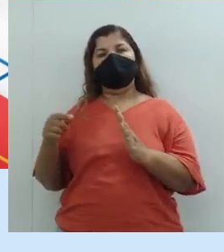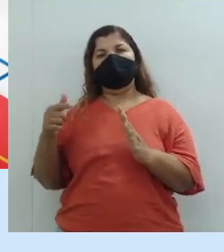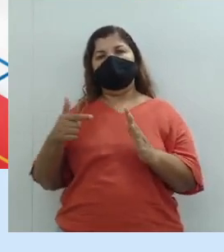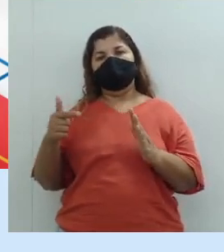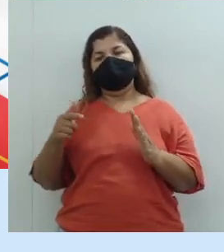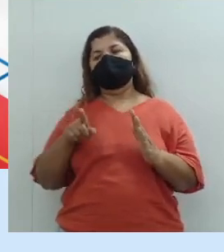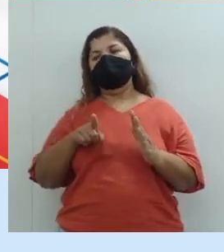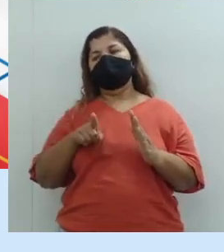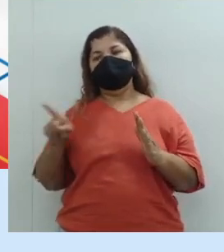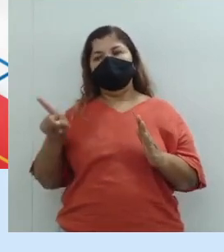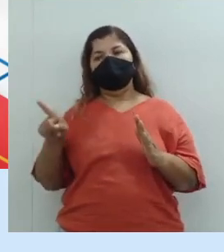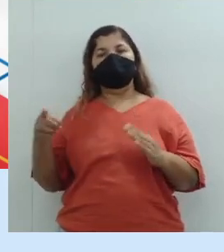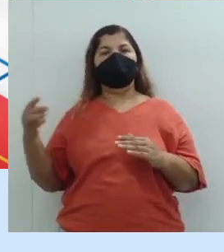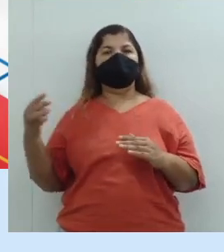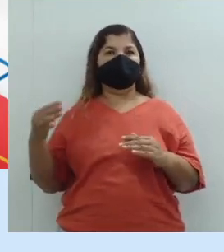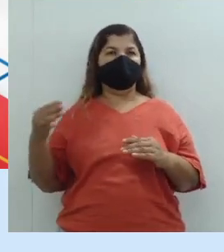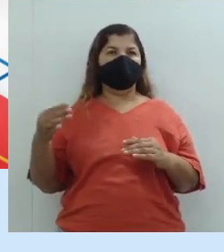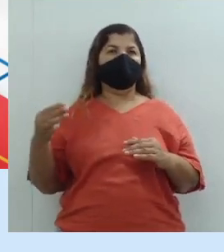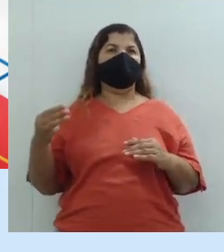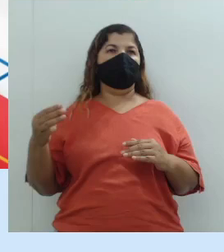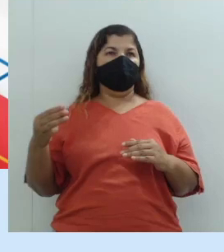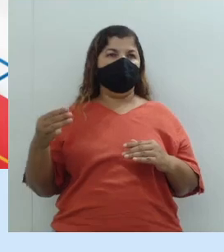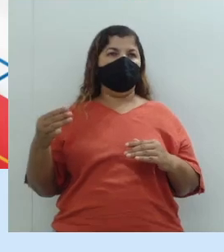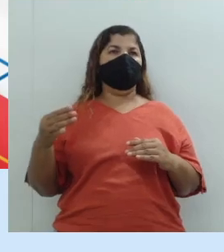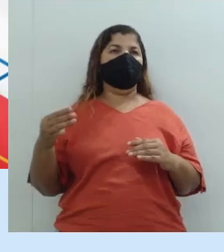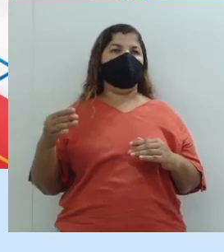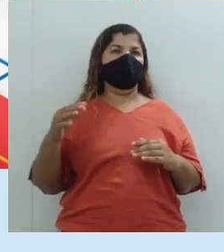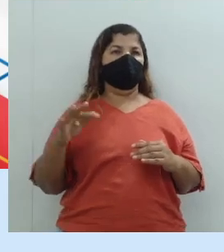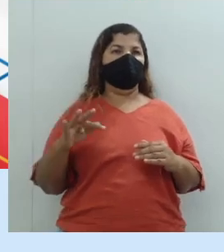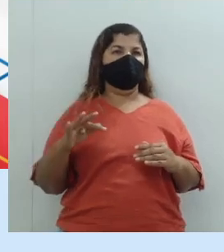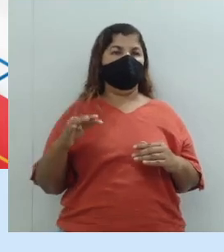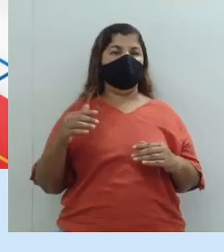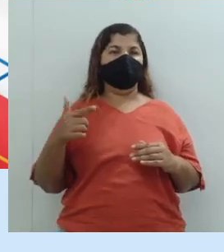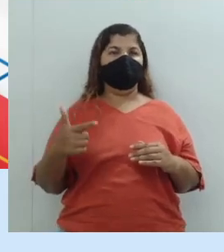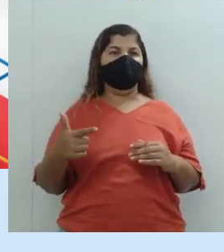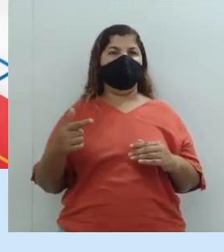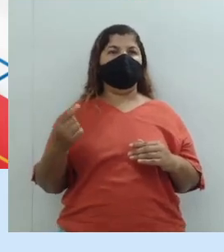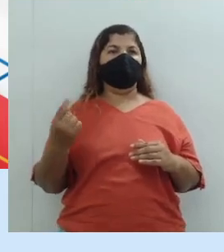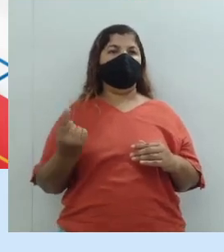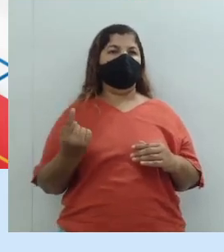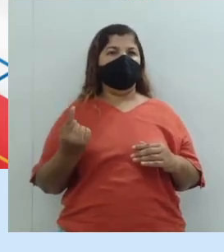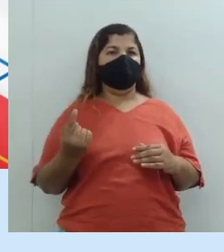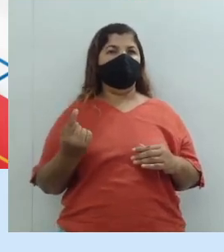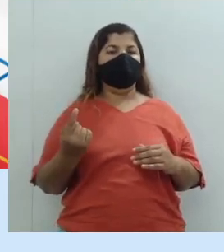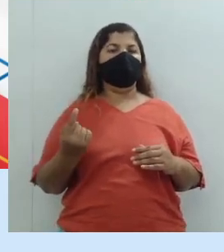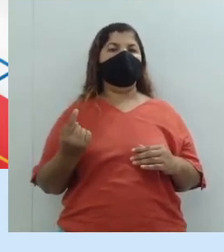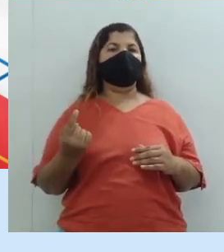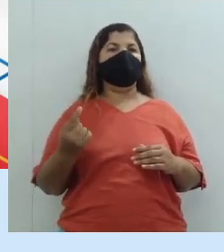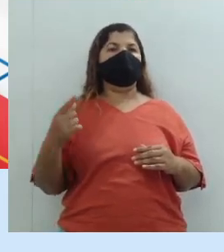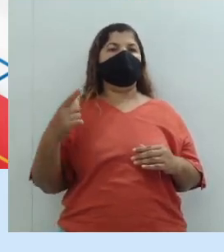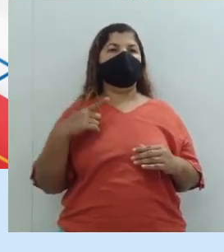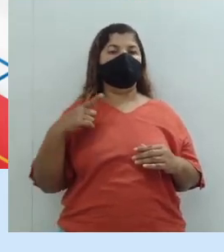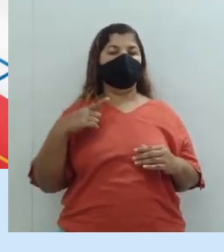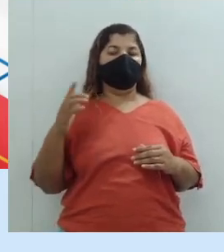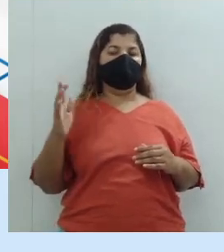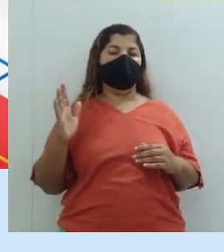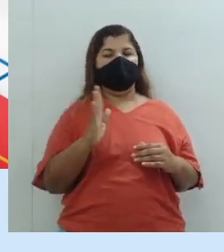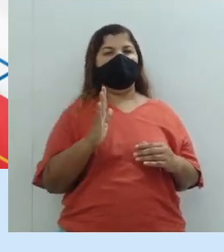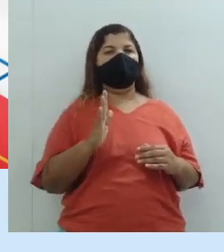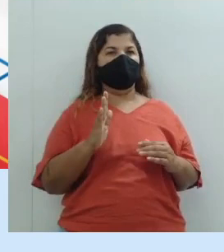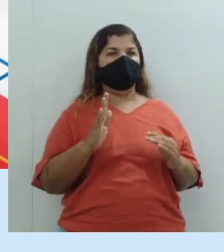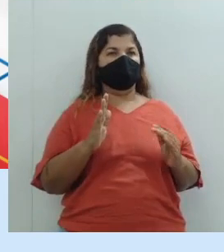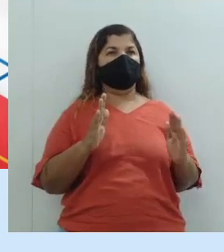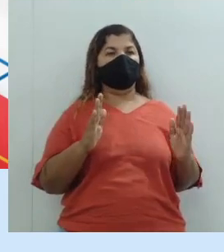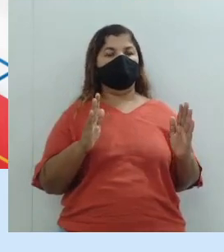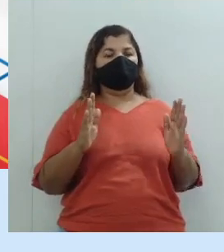a reação, que é justamente essa força aí que eu chamei de F21. Então, perceba que existe uma reação sobre esse